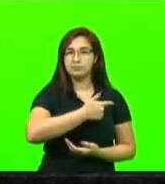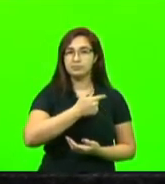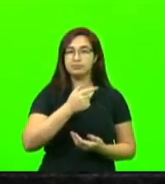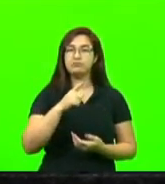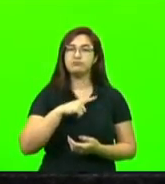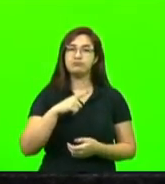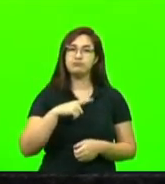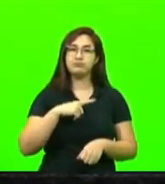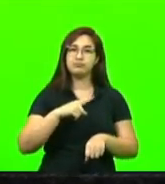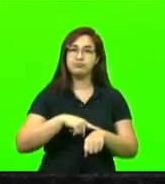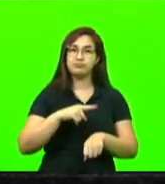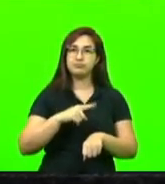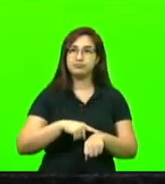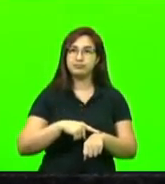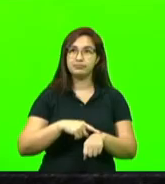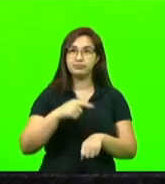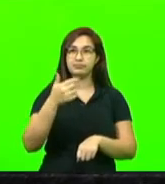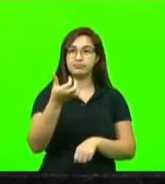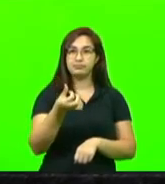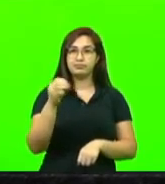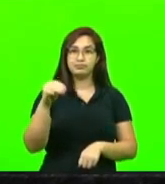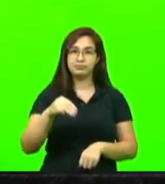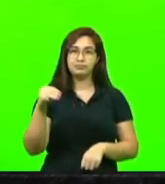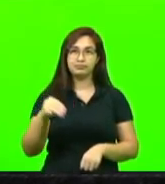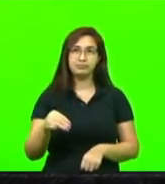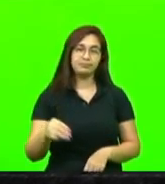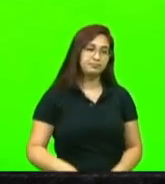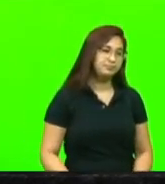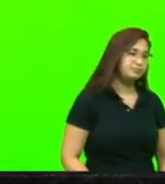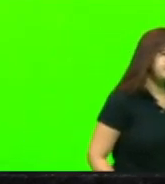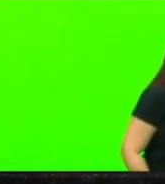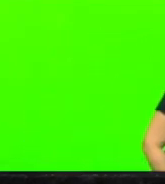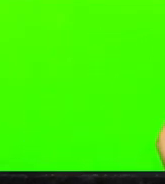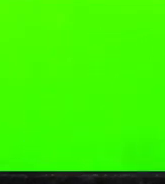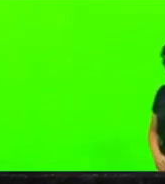o tempo de até 6 minutos.